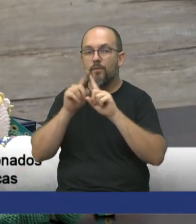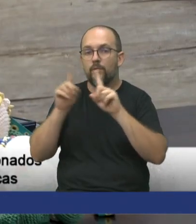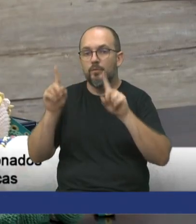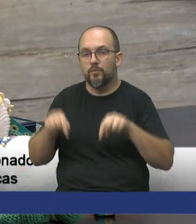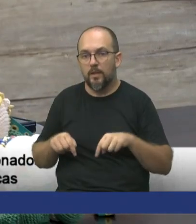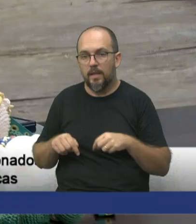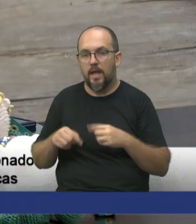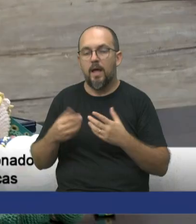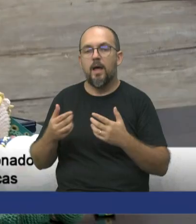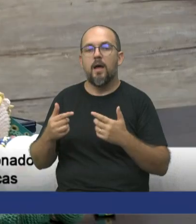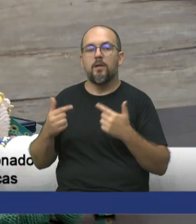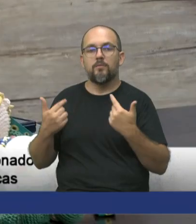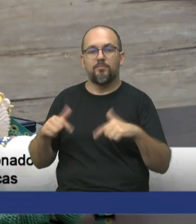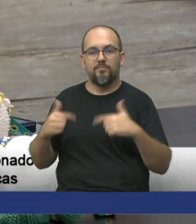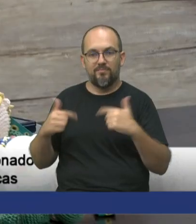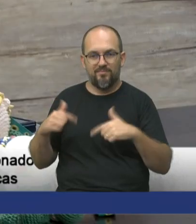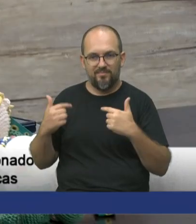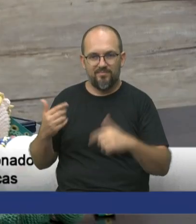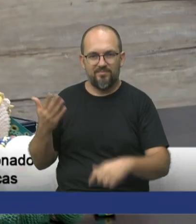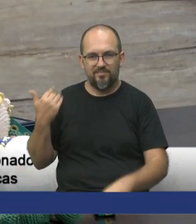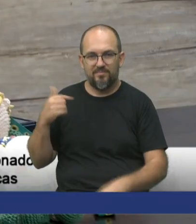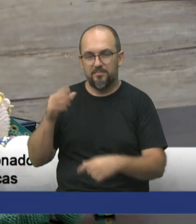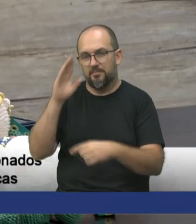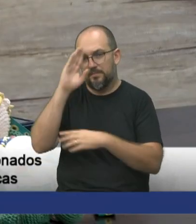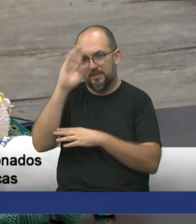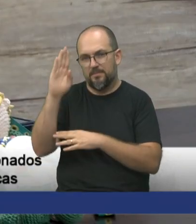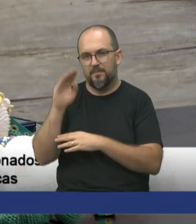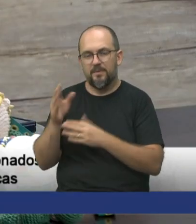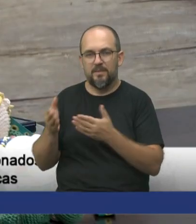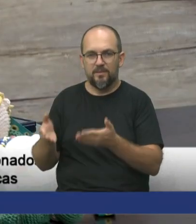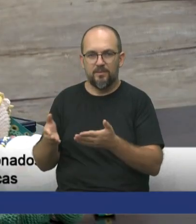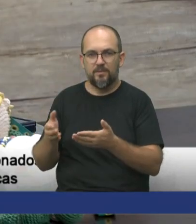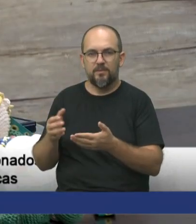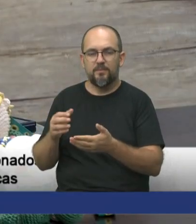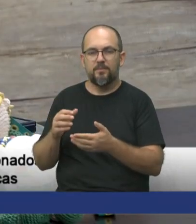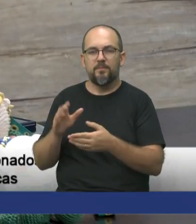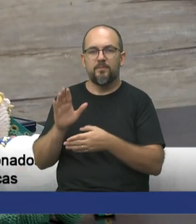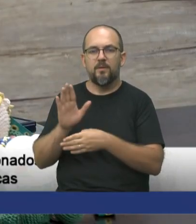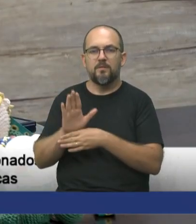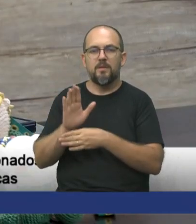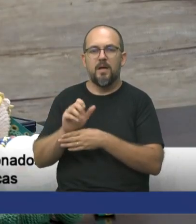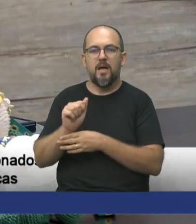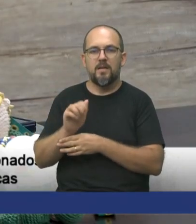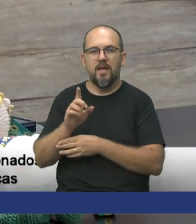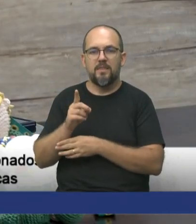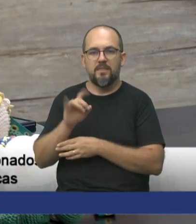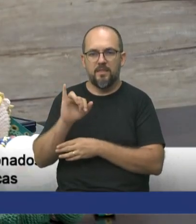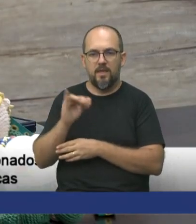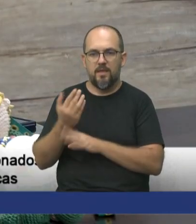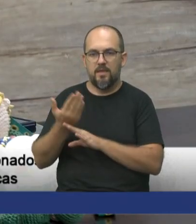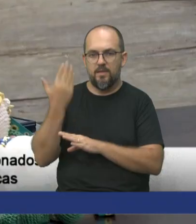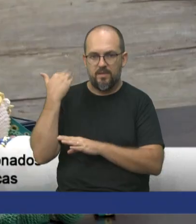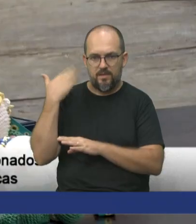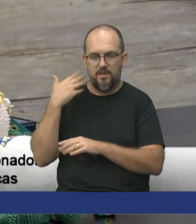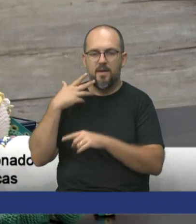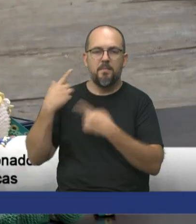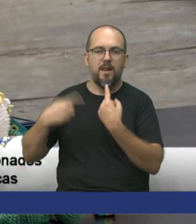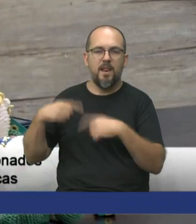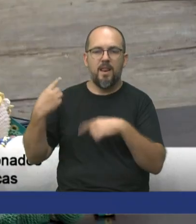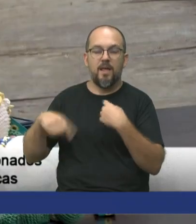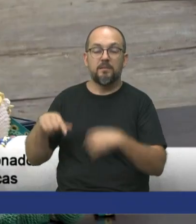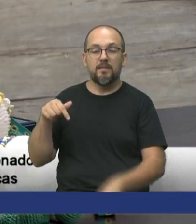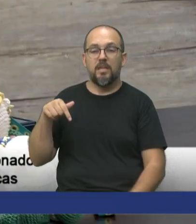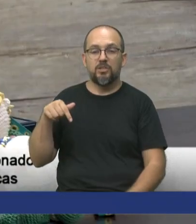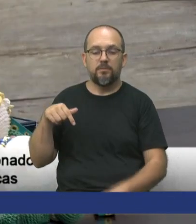servidores municipais e principalmente o reenquadramento das auxiliares de desenvolvimento infantil, eram os